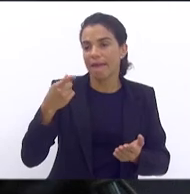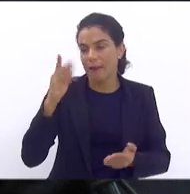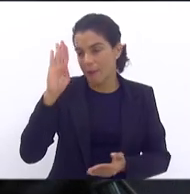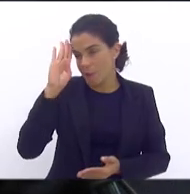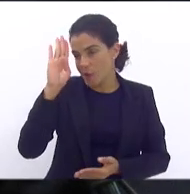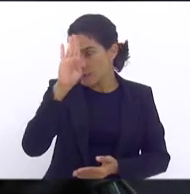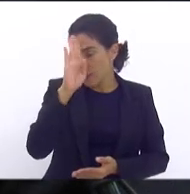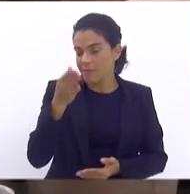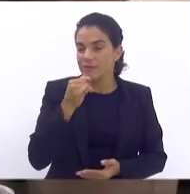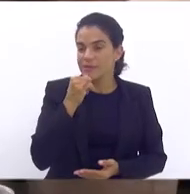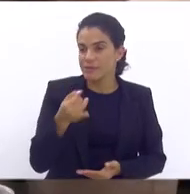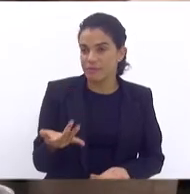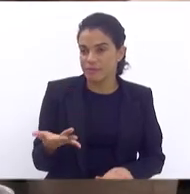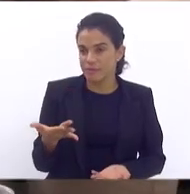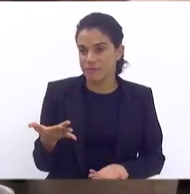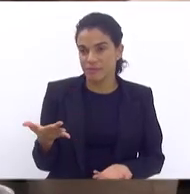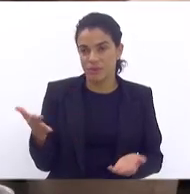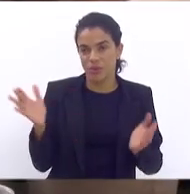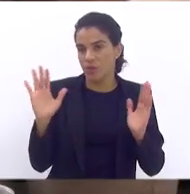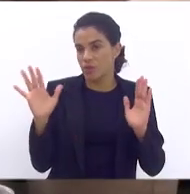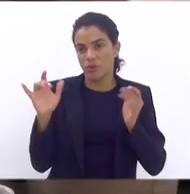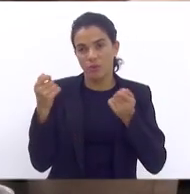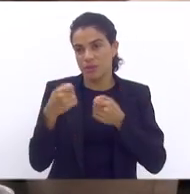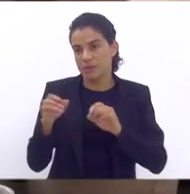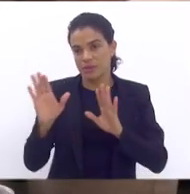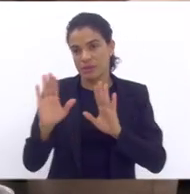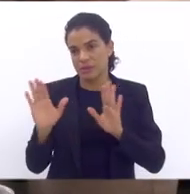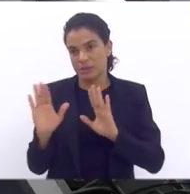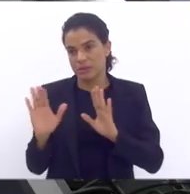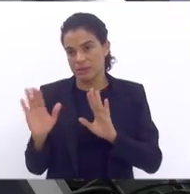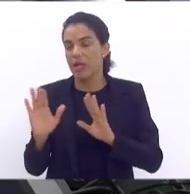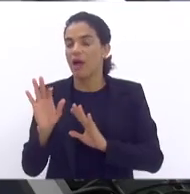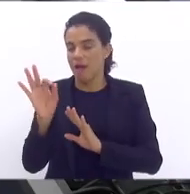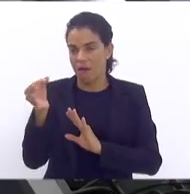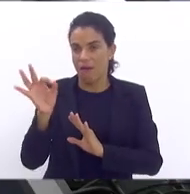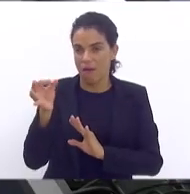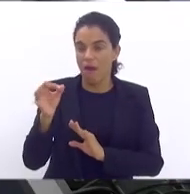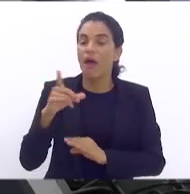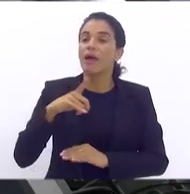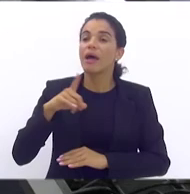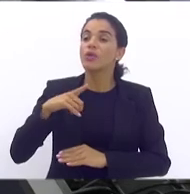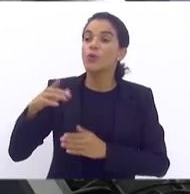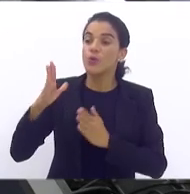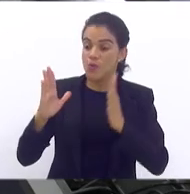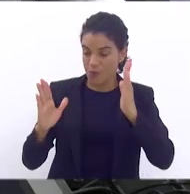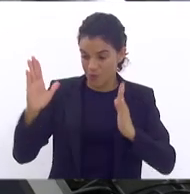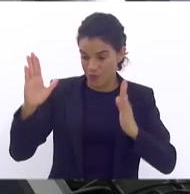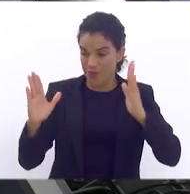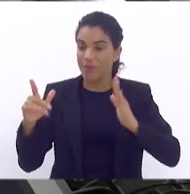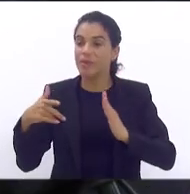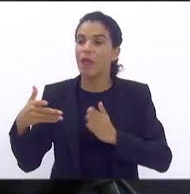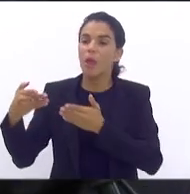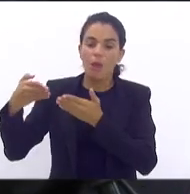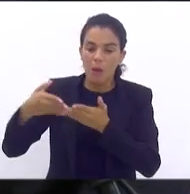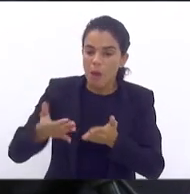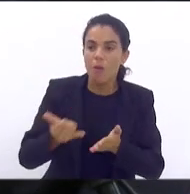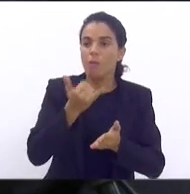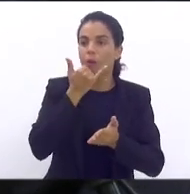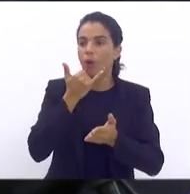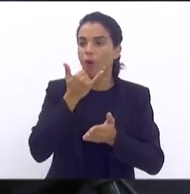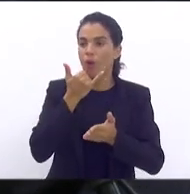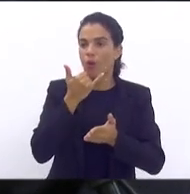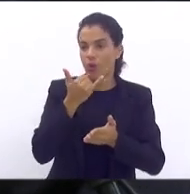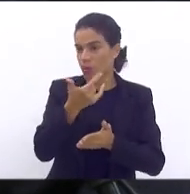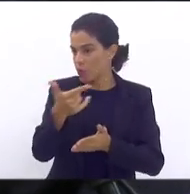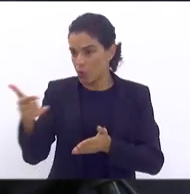do gênero. Não há necessidade de ter não uma há necessidade. Agência. Aí tem exatamente isso. Aí tem um acidente no meio do caminho em água brasileira. Ninguém é